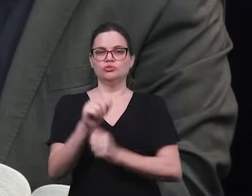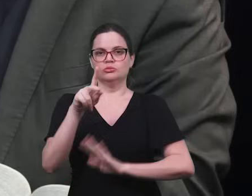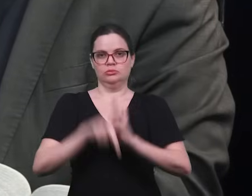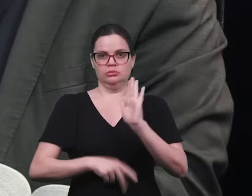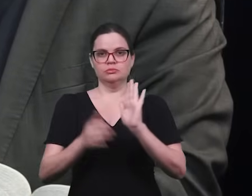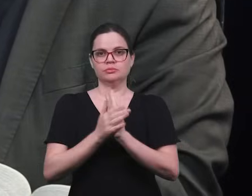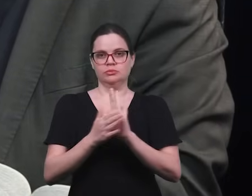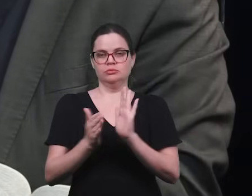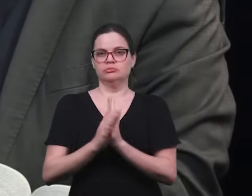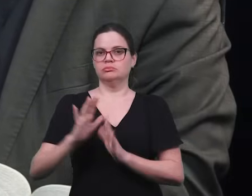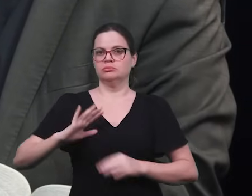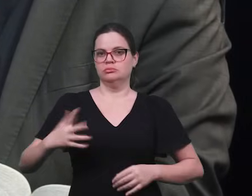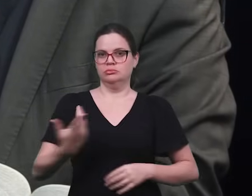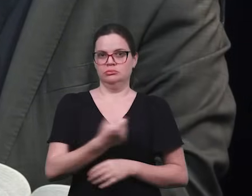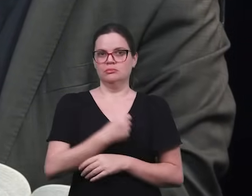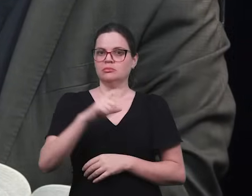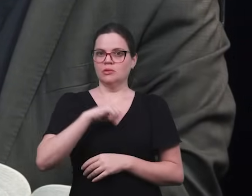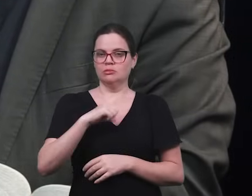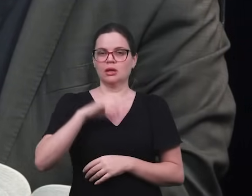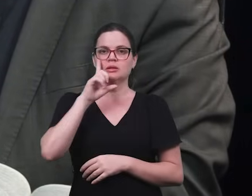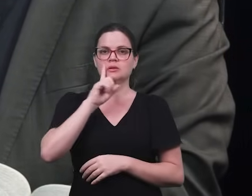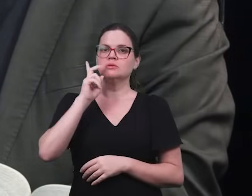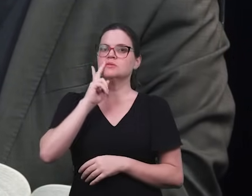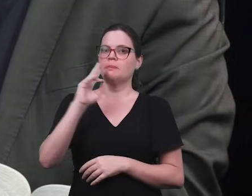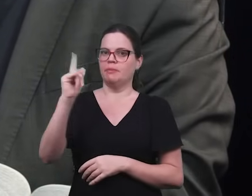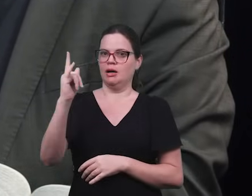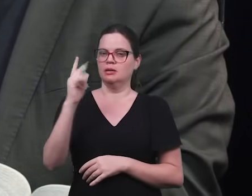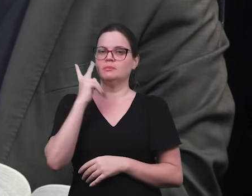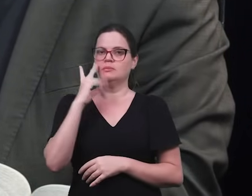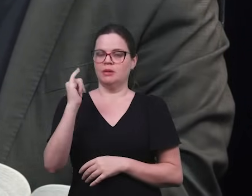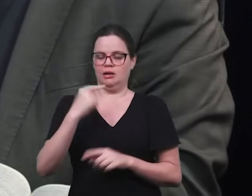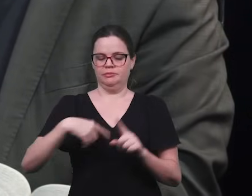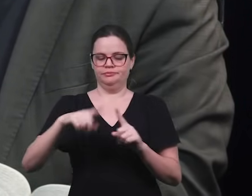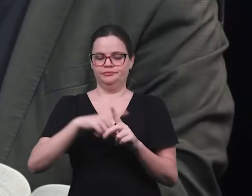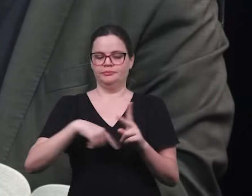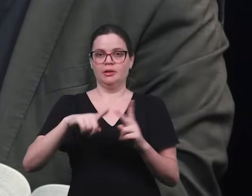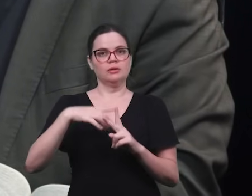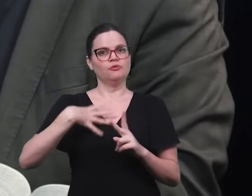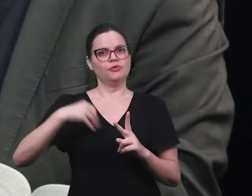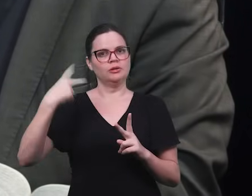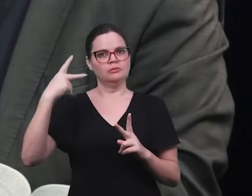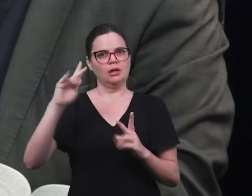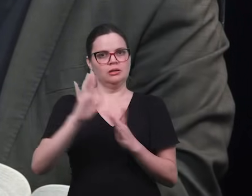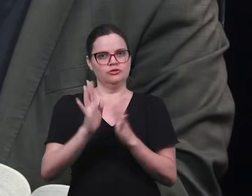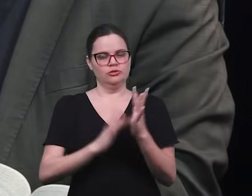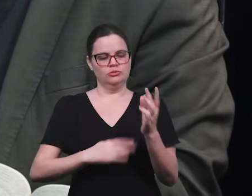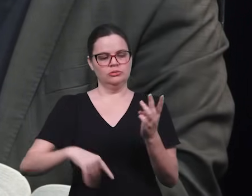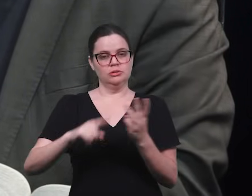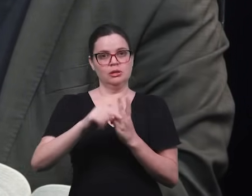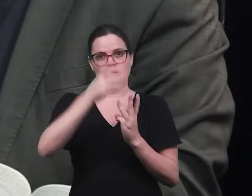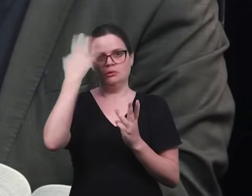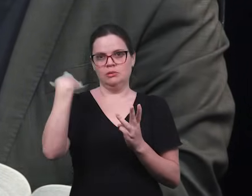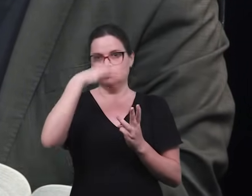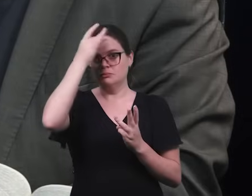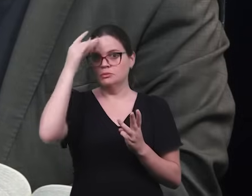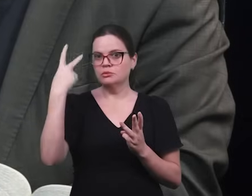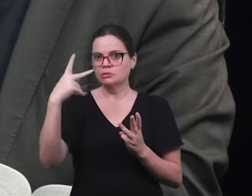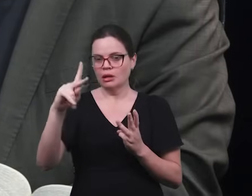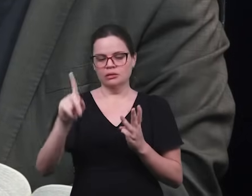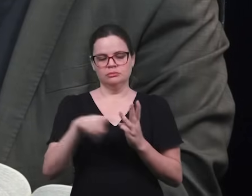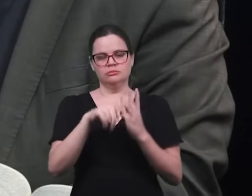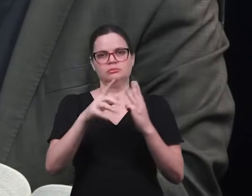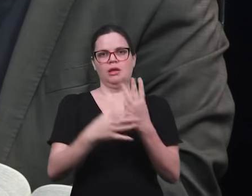incluiu o seu Filho e o seu Espírito Santo. E nós conseguimos ver na Bíblia, que é rica e maravilhosa em todos os